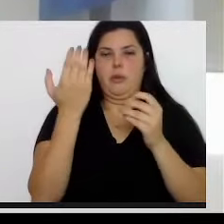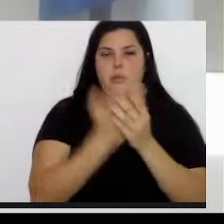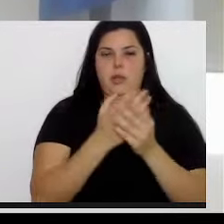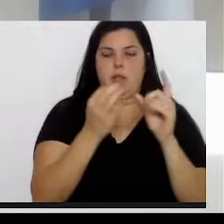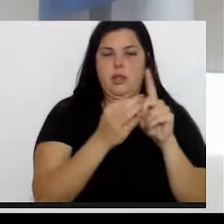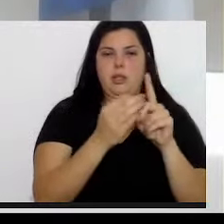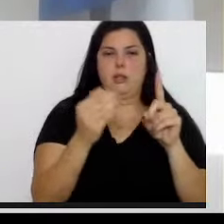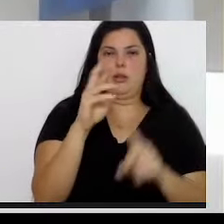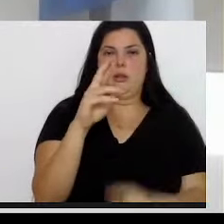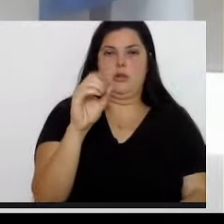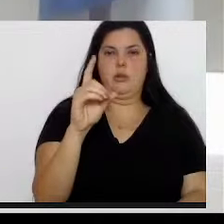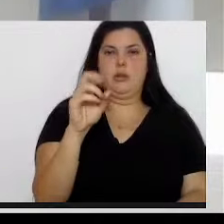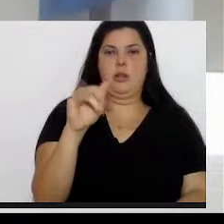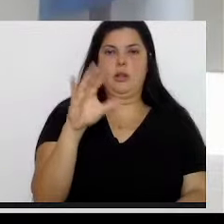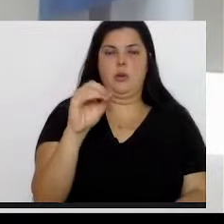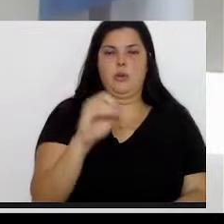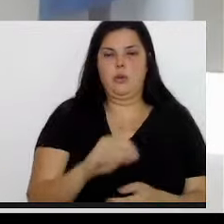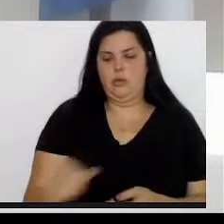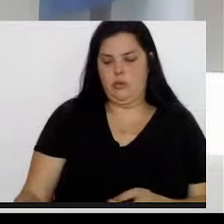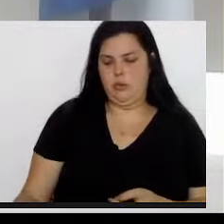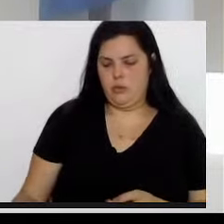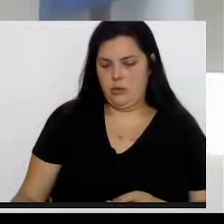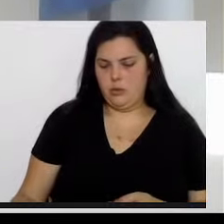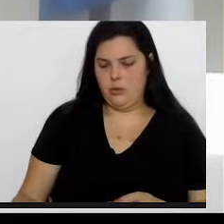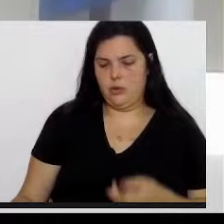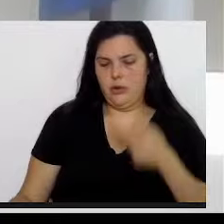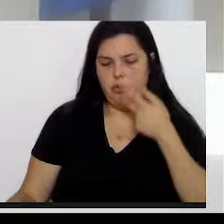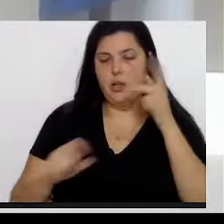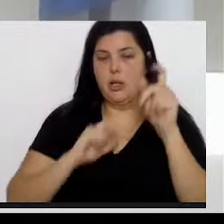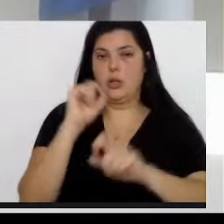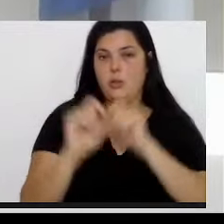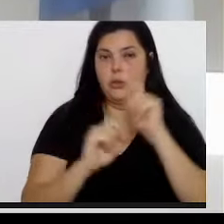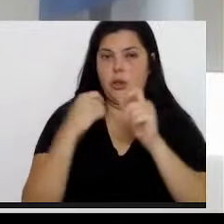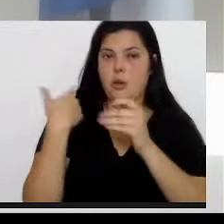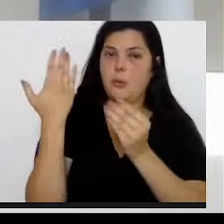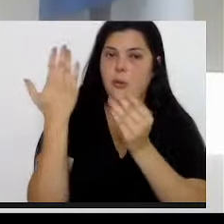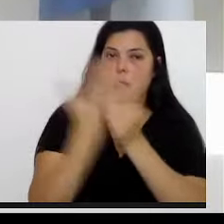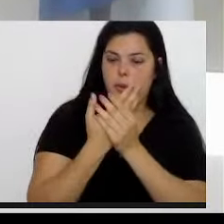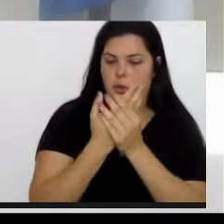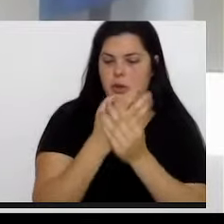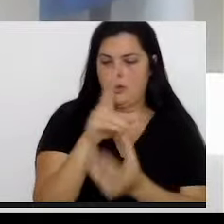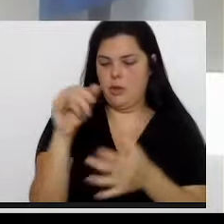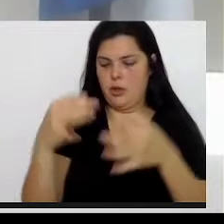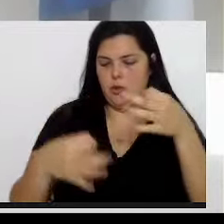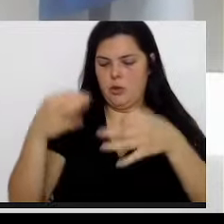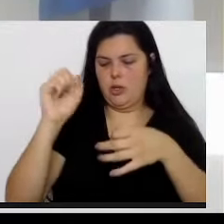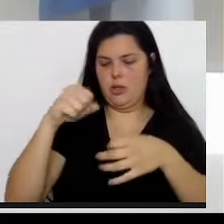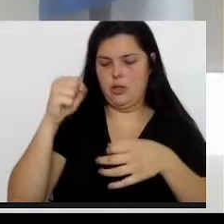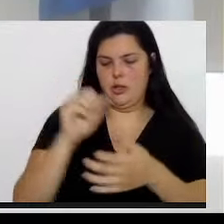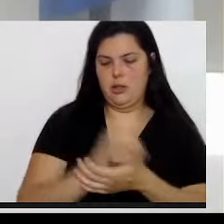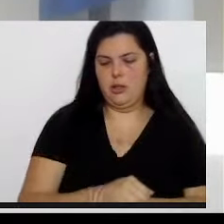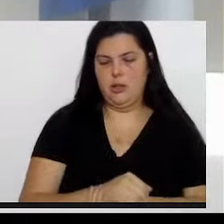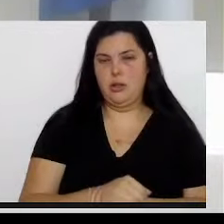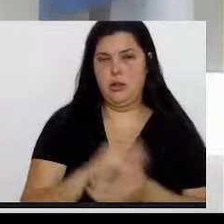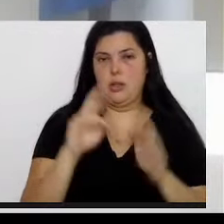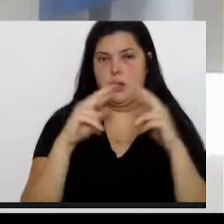desembargador Rodrigo Caô Beltrão, destacando que o processo será levado para julgamento na